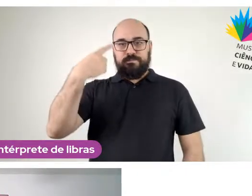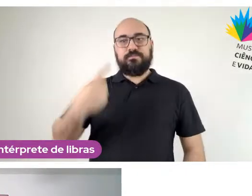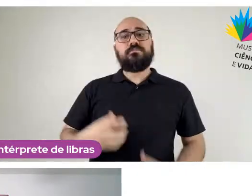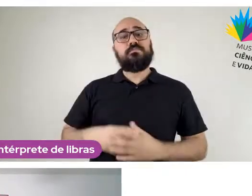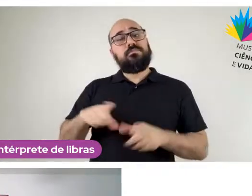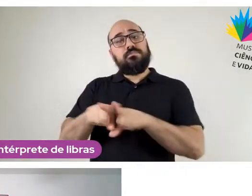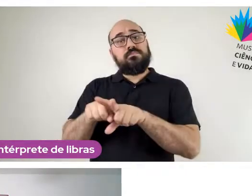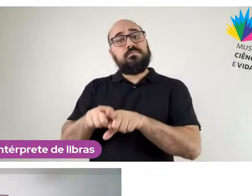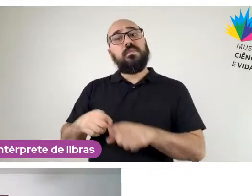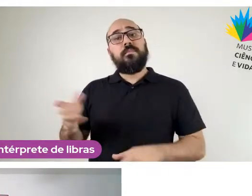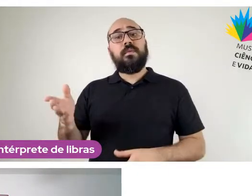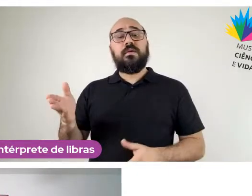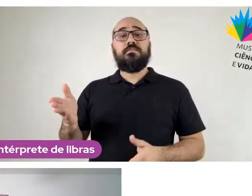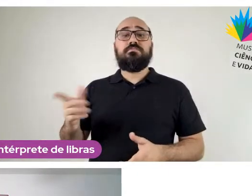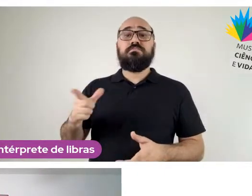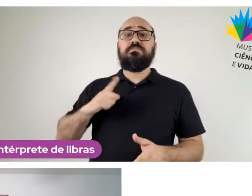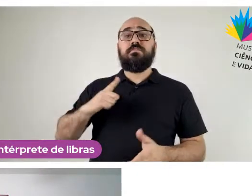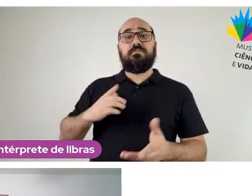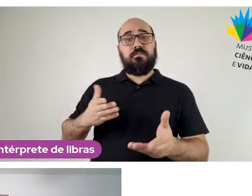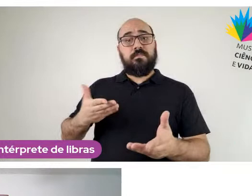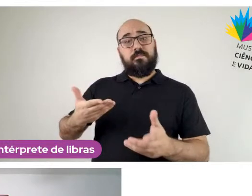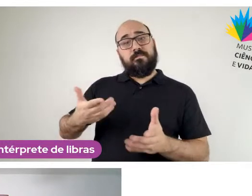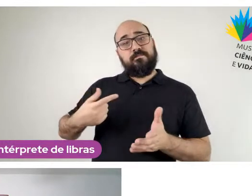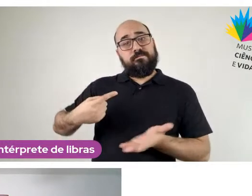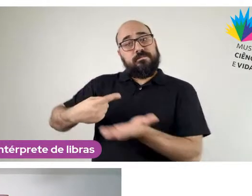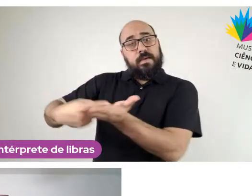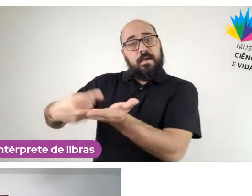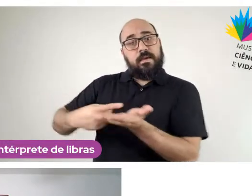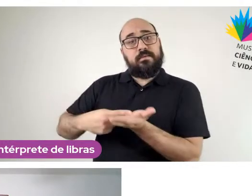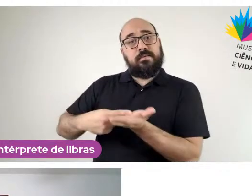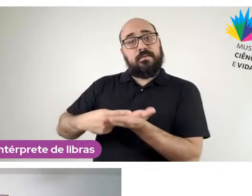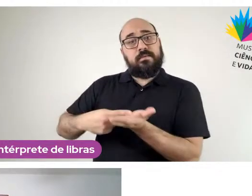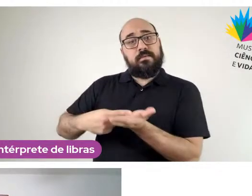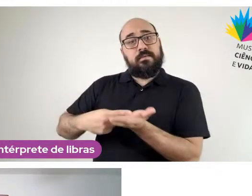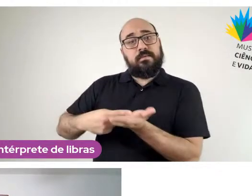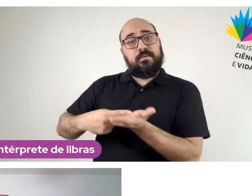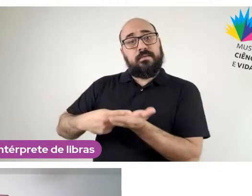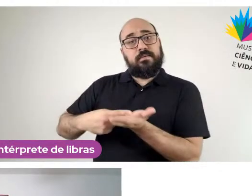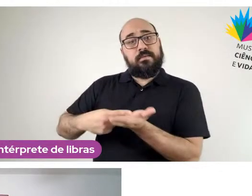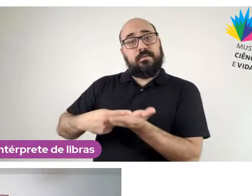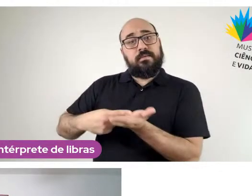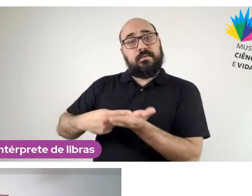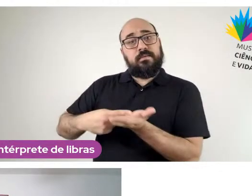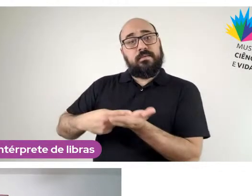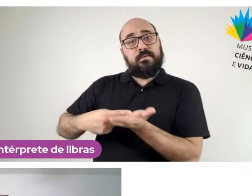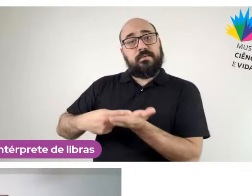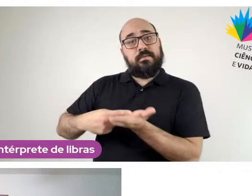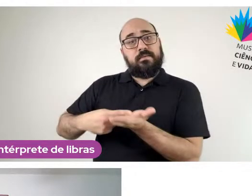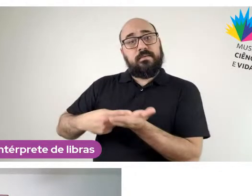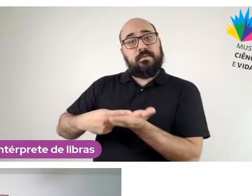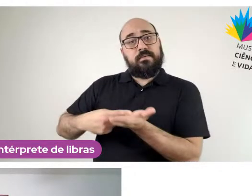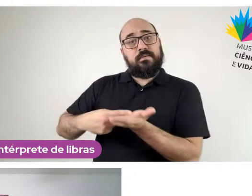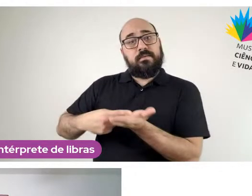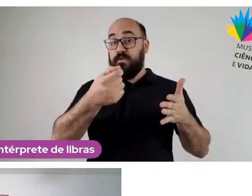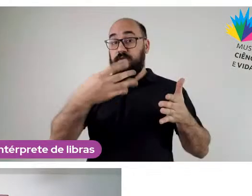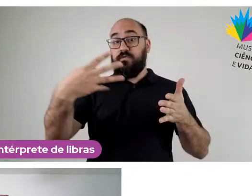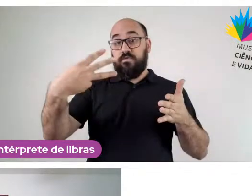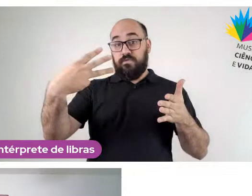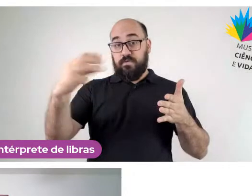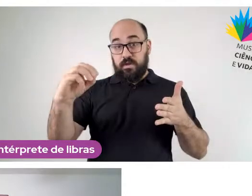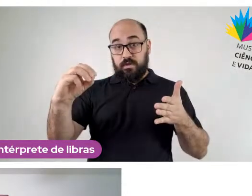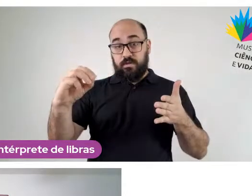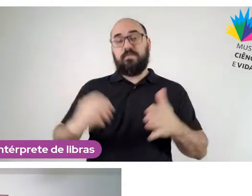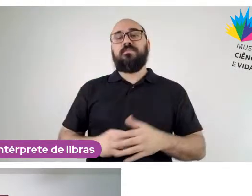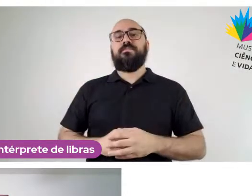feitos através desse programa Agenda 2030. No entanto, a gente sente um pouco da falta do contato direto com as